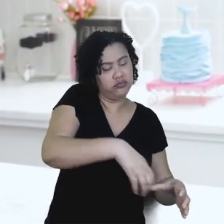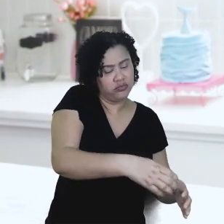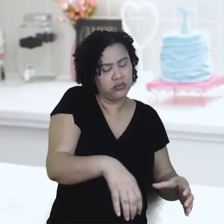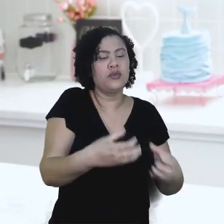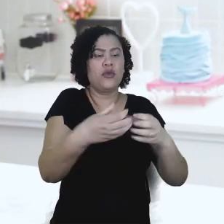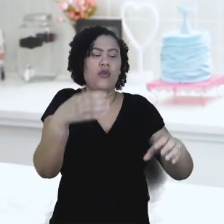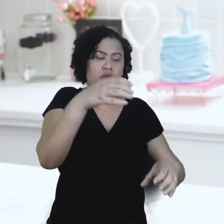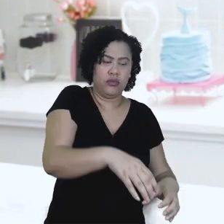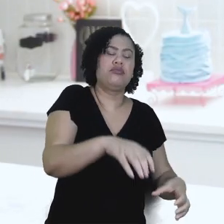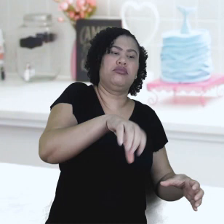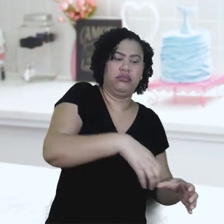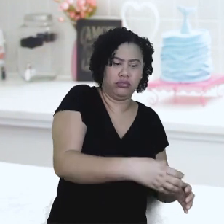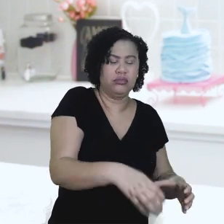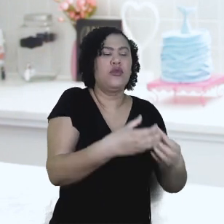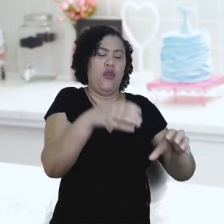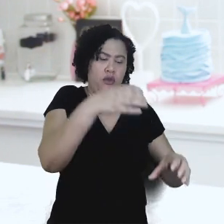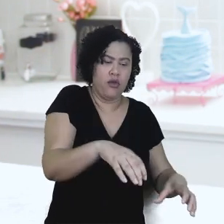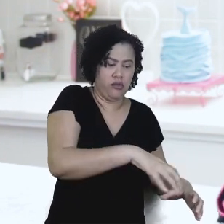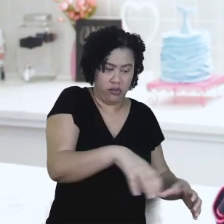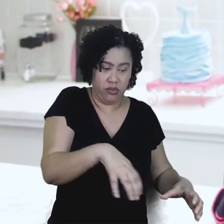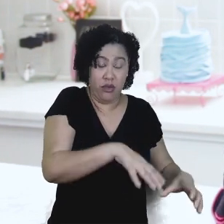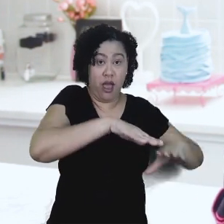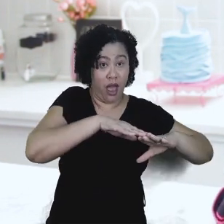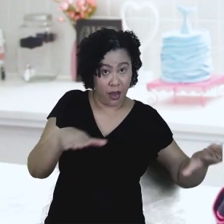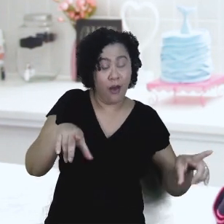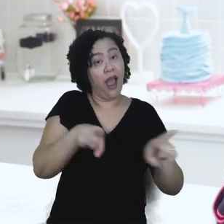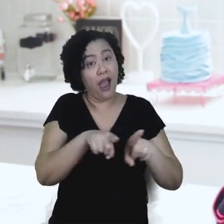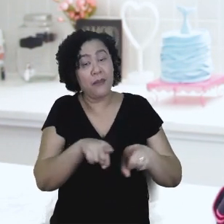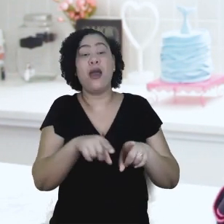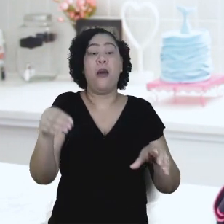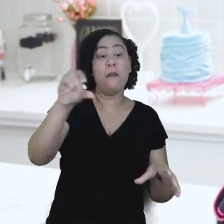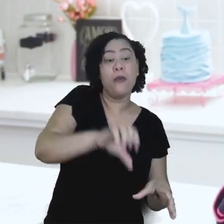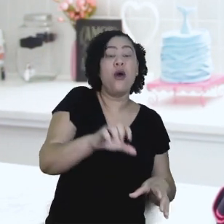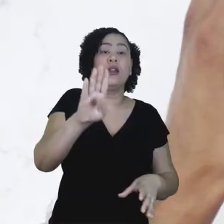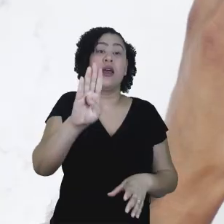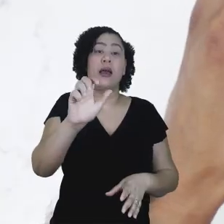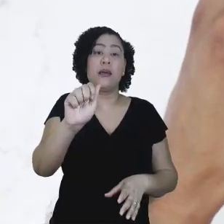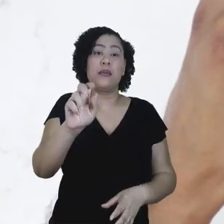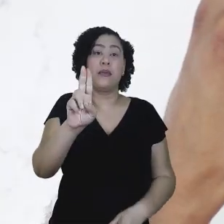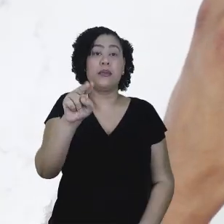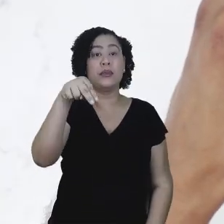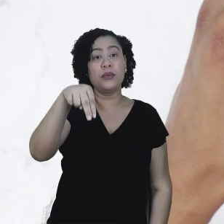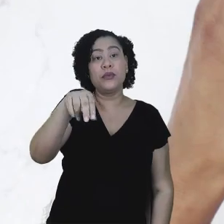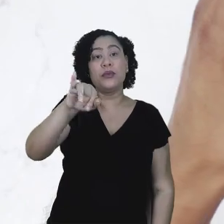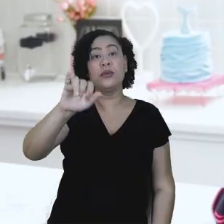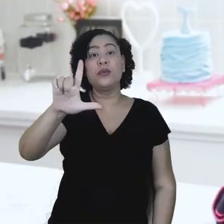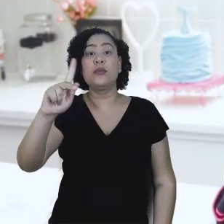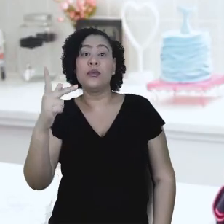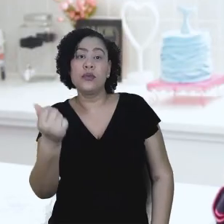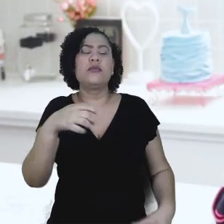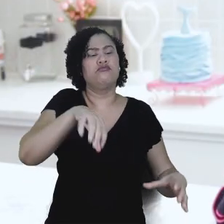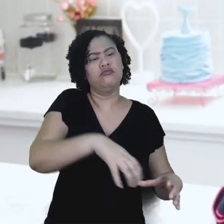pouco e assim vai até acabar todos os ovos da receita. Junto também com essa mistura, já pode adicionar a baunilha e começar a